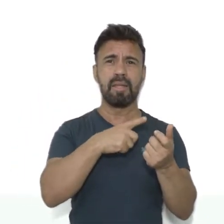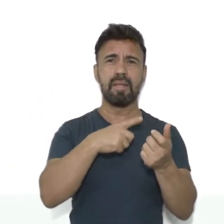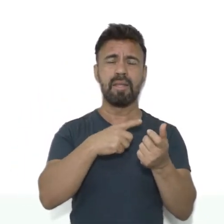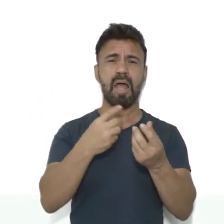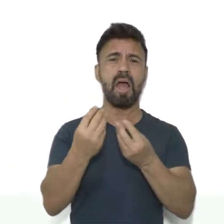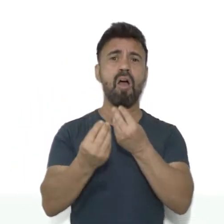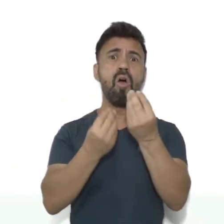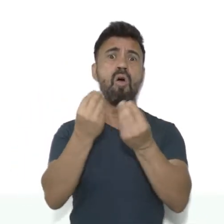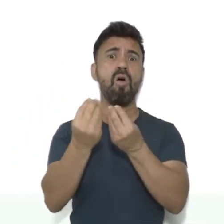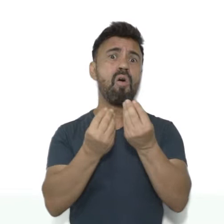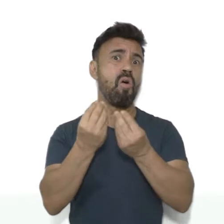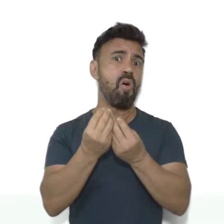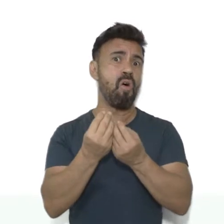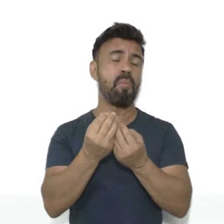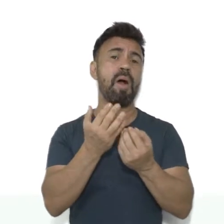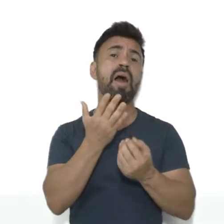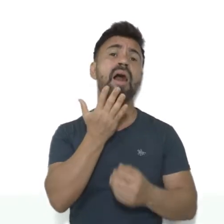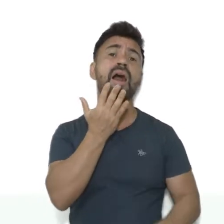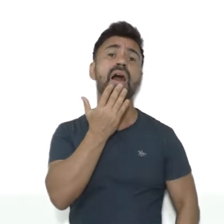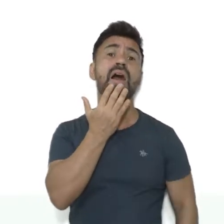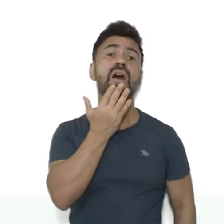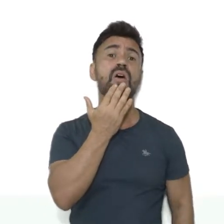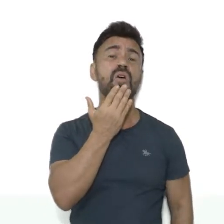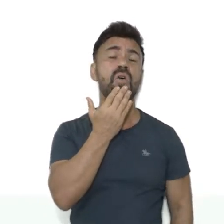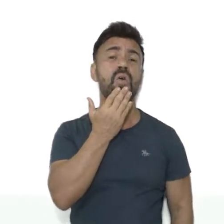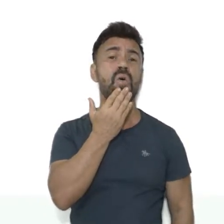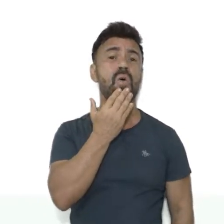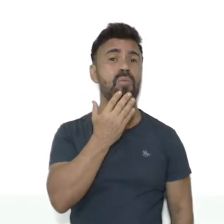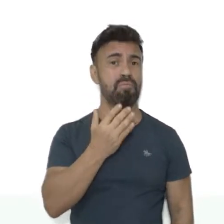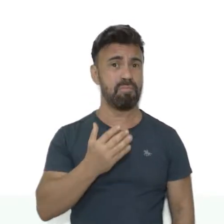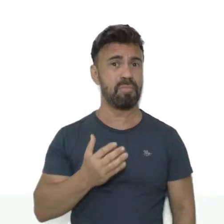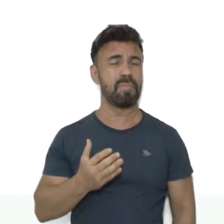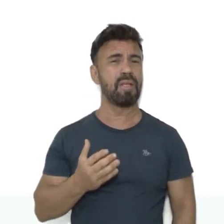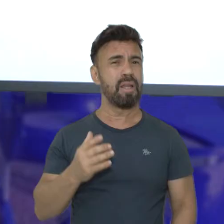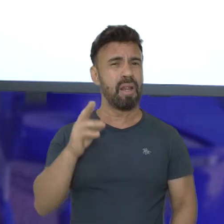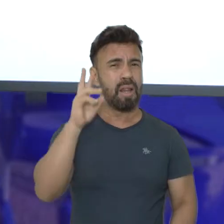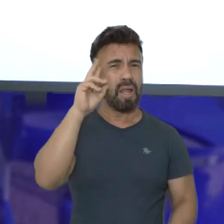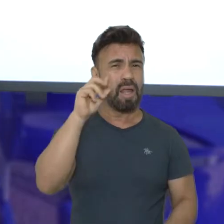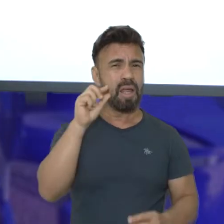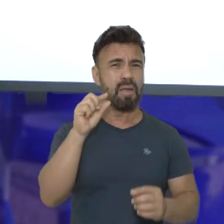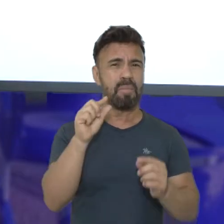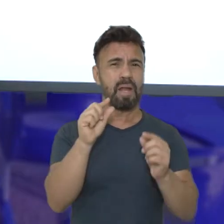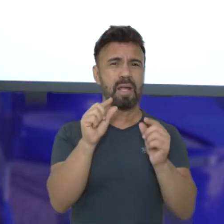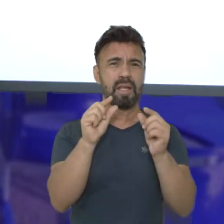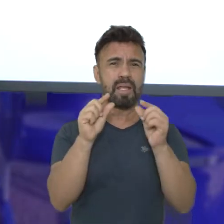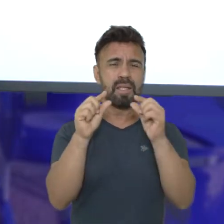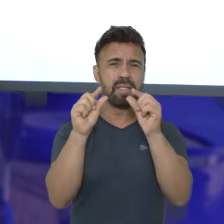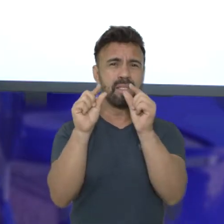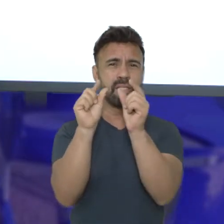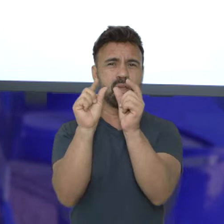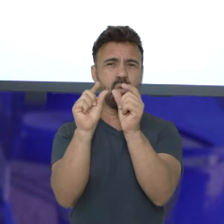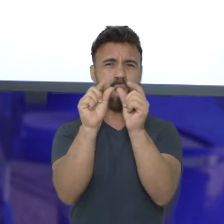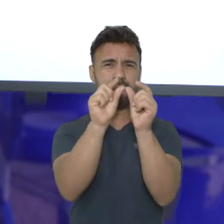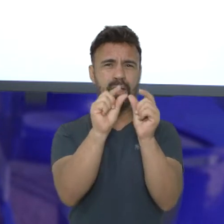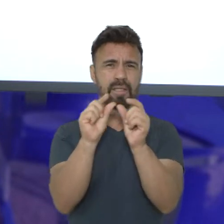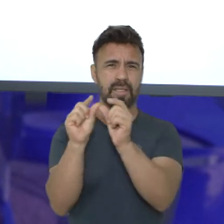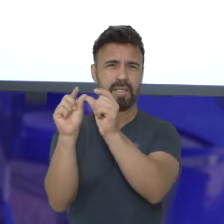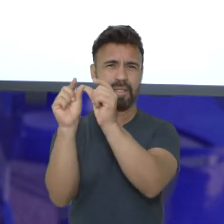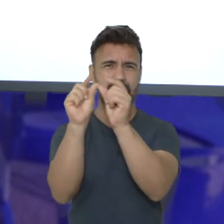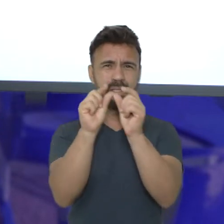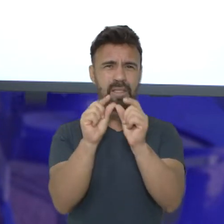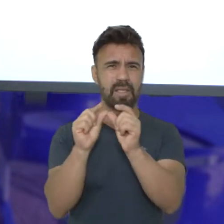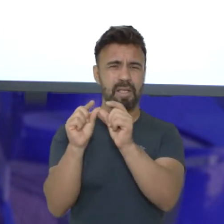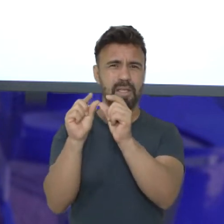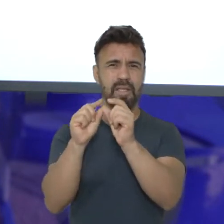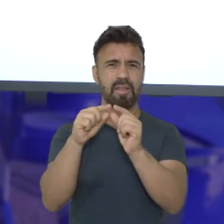a intensidade da cor. Então, se liga aí, aqueles quadradinhos ali que estão emitindo ali, cada um deles com uma